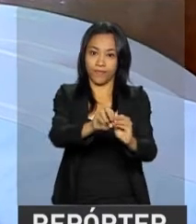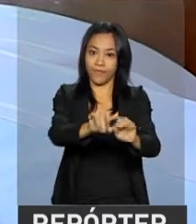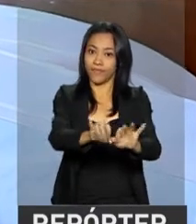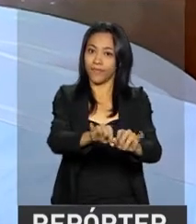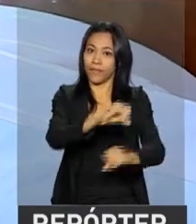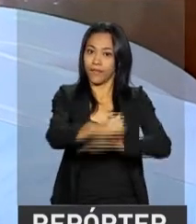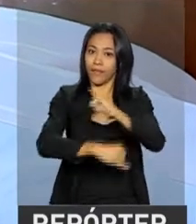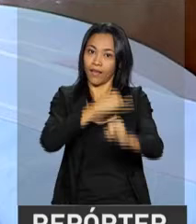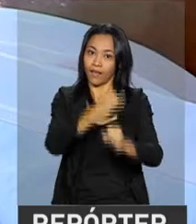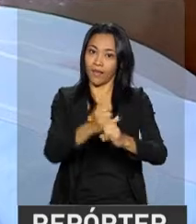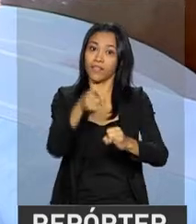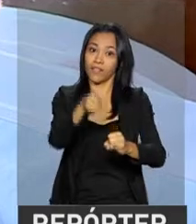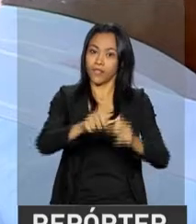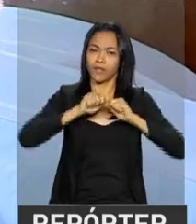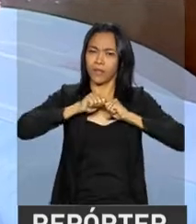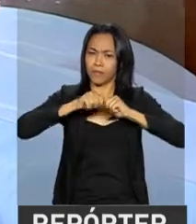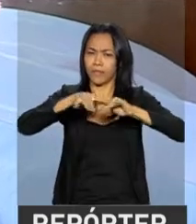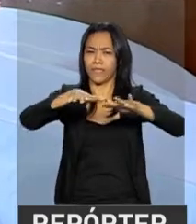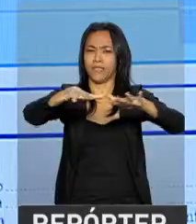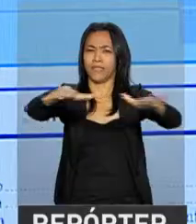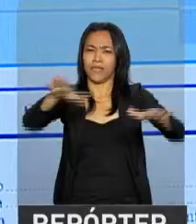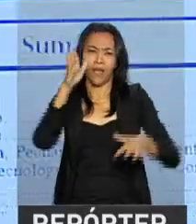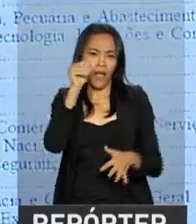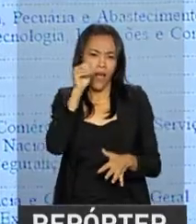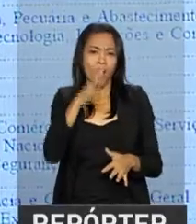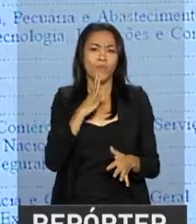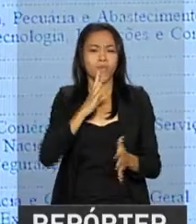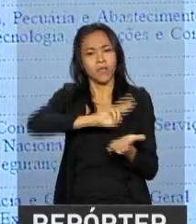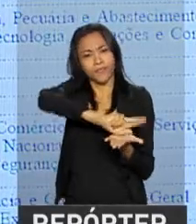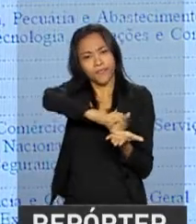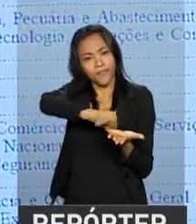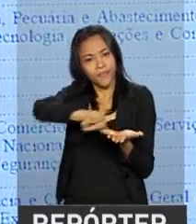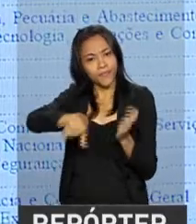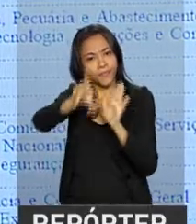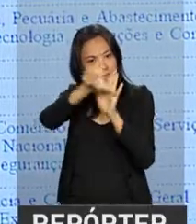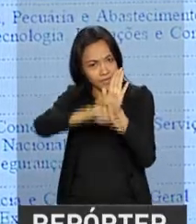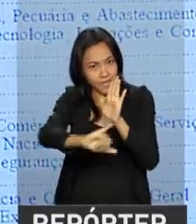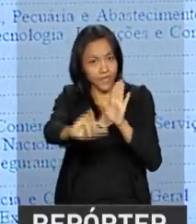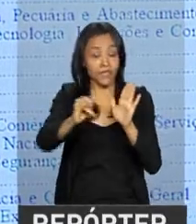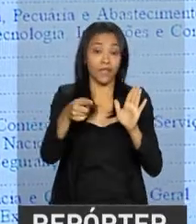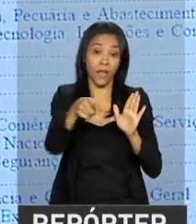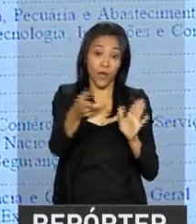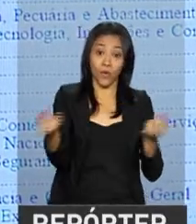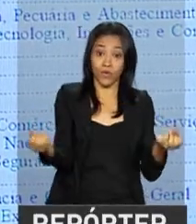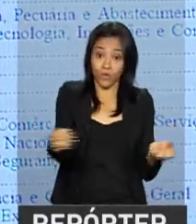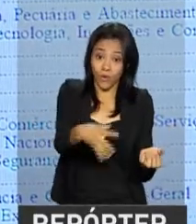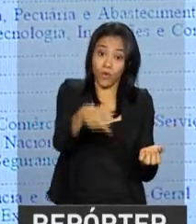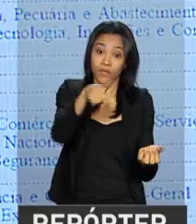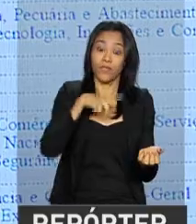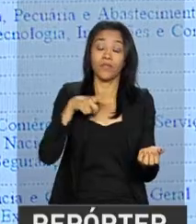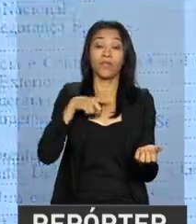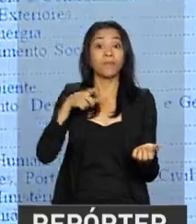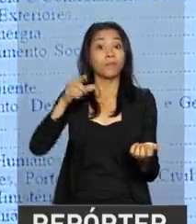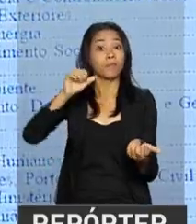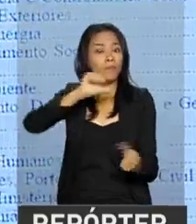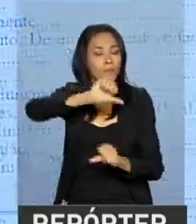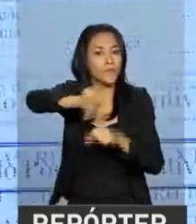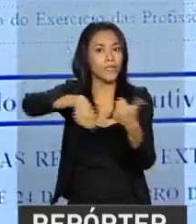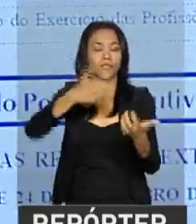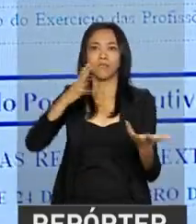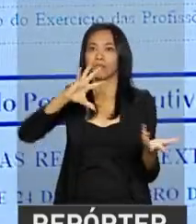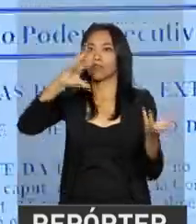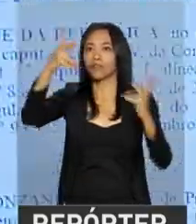que amplia a democratização do acesso às leis os novos tempos exigem mudanças racionalização